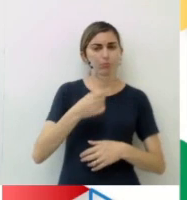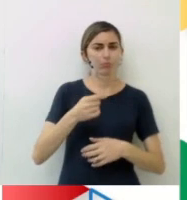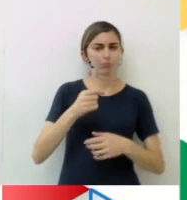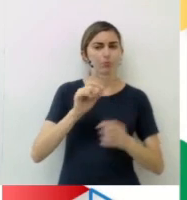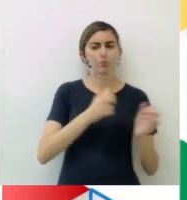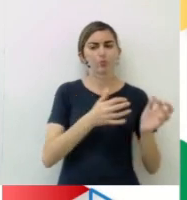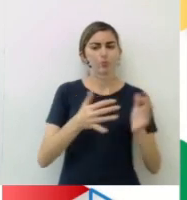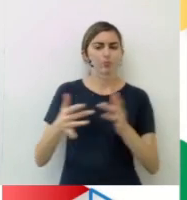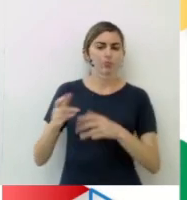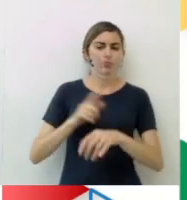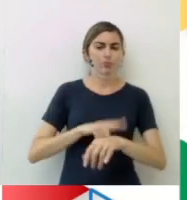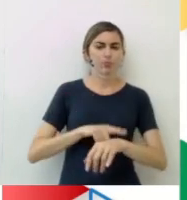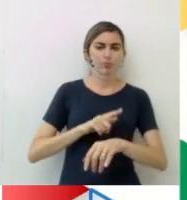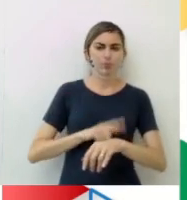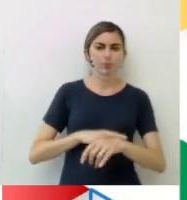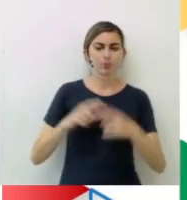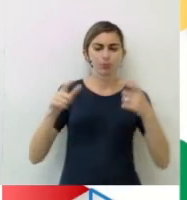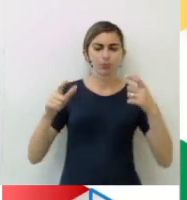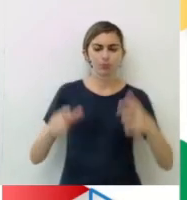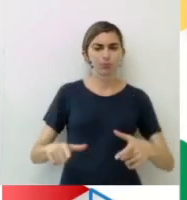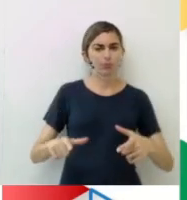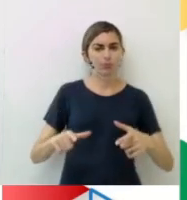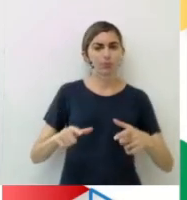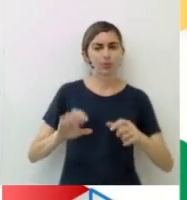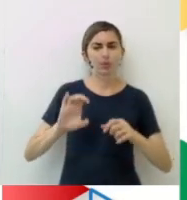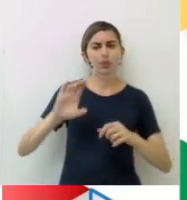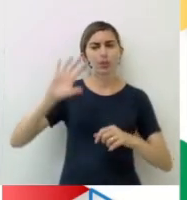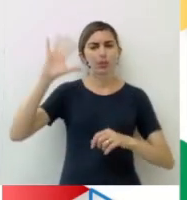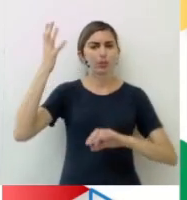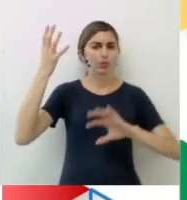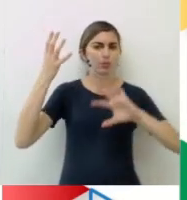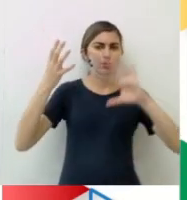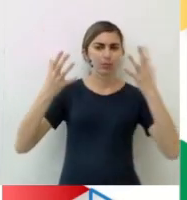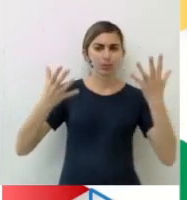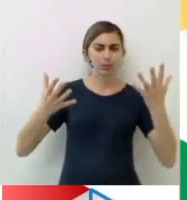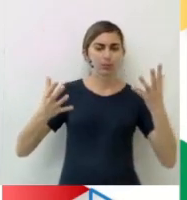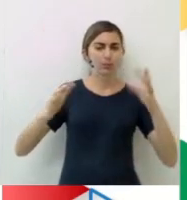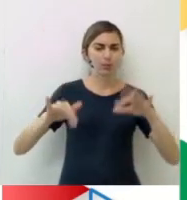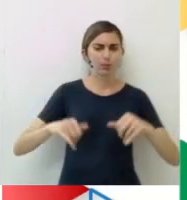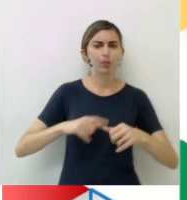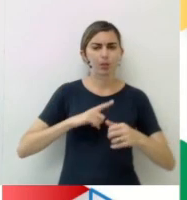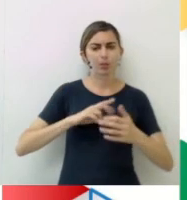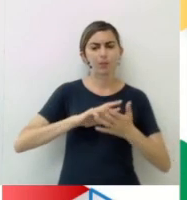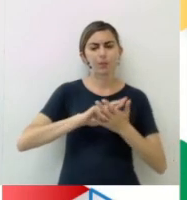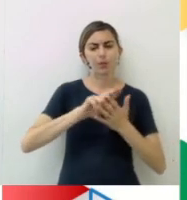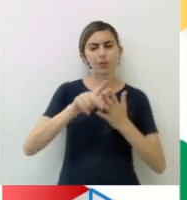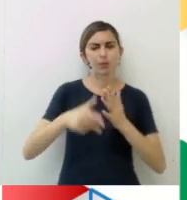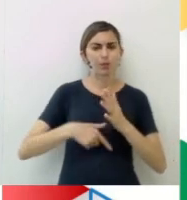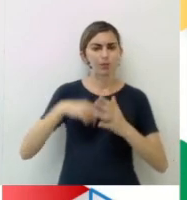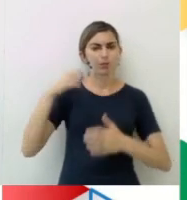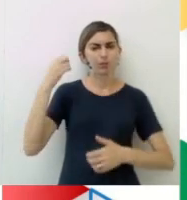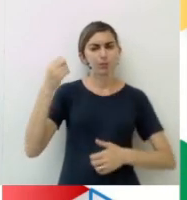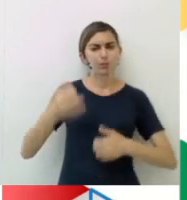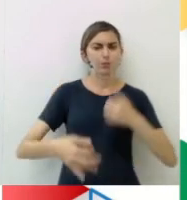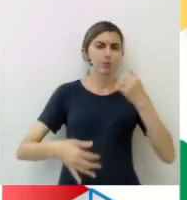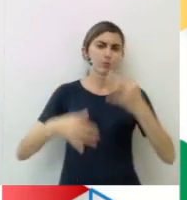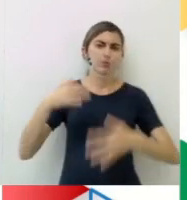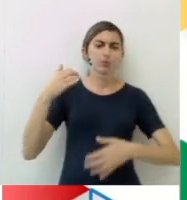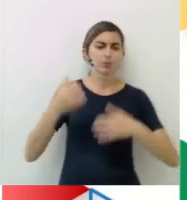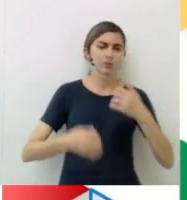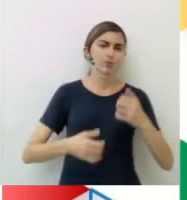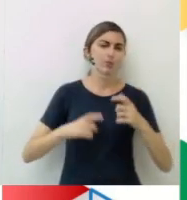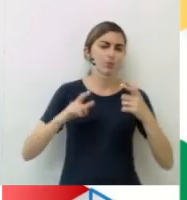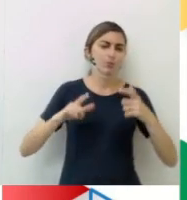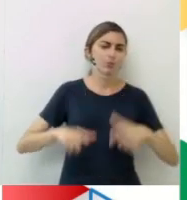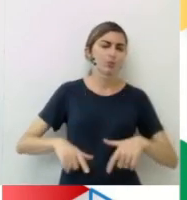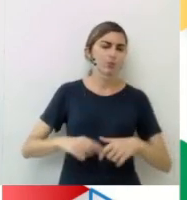enredo, tempo, o lugar, o clímax, são os chamados elementos da narrativa. Onde